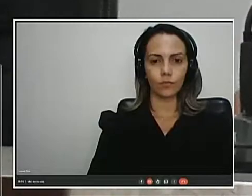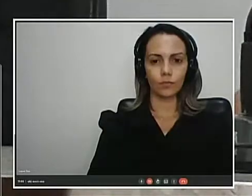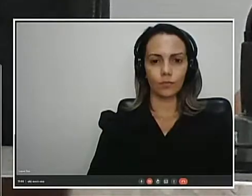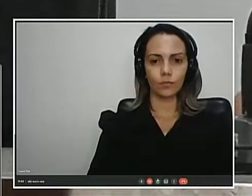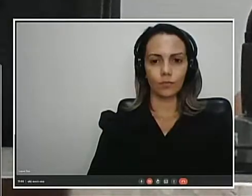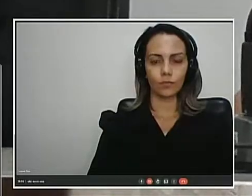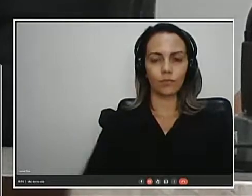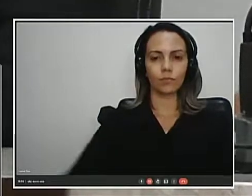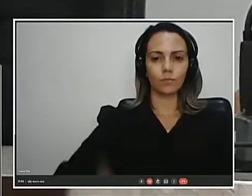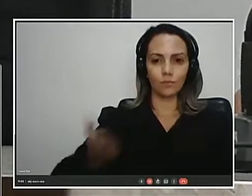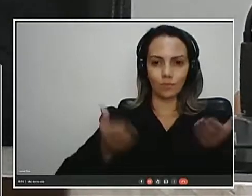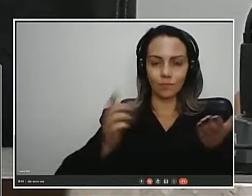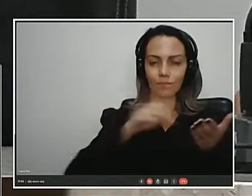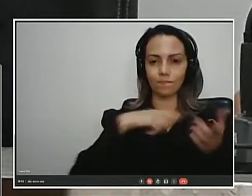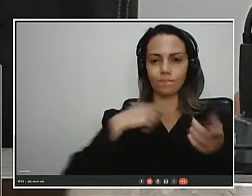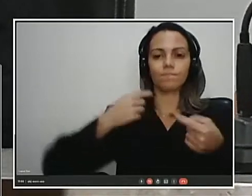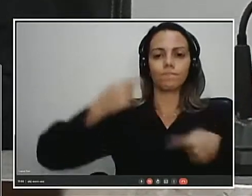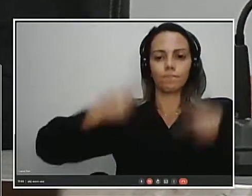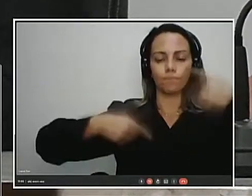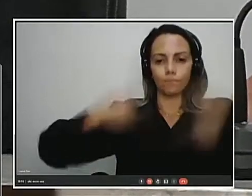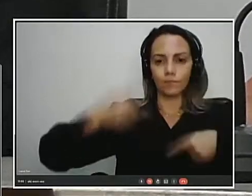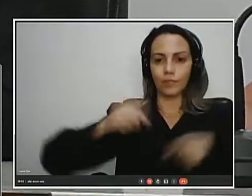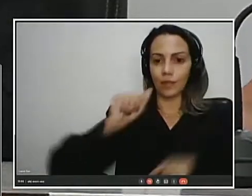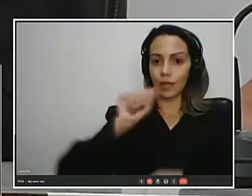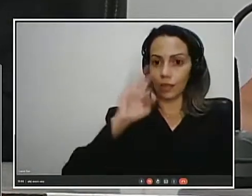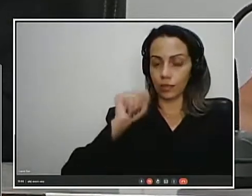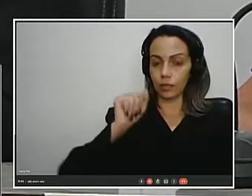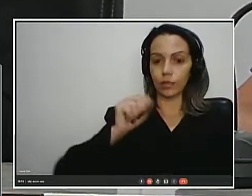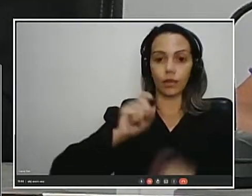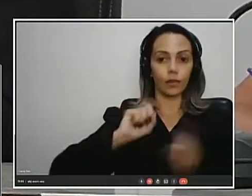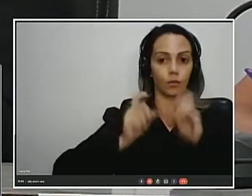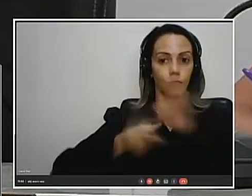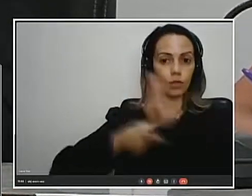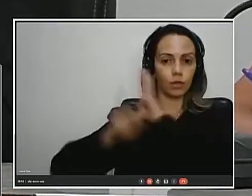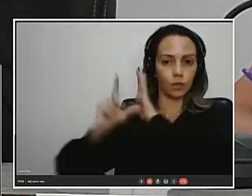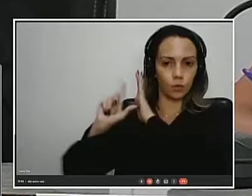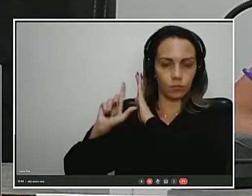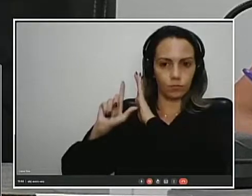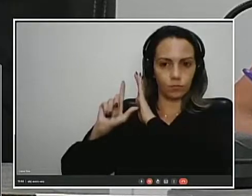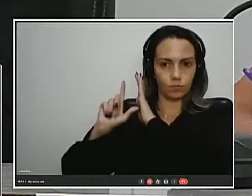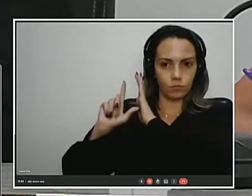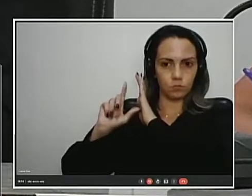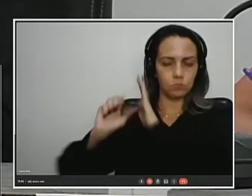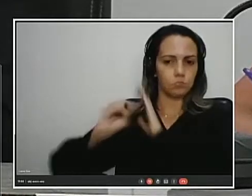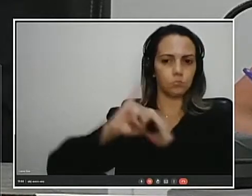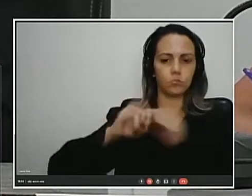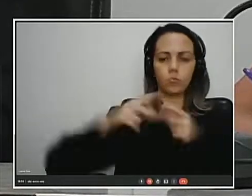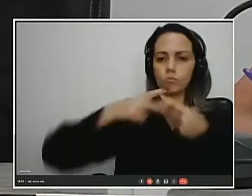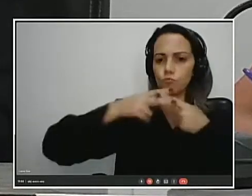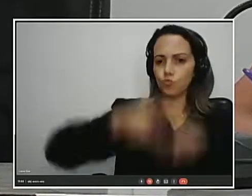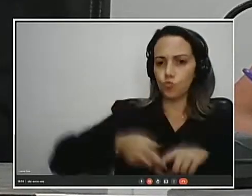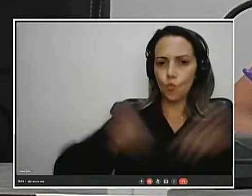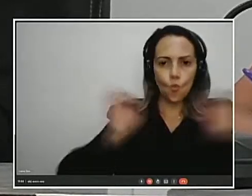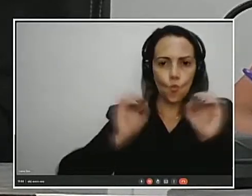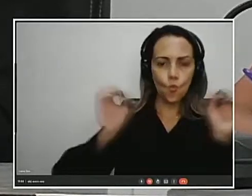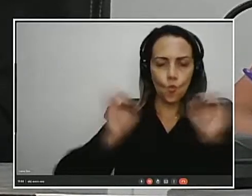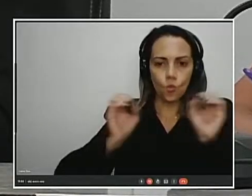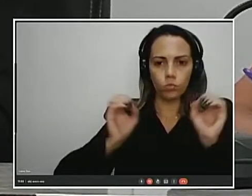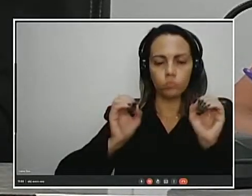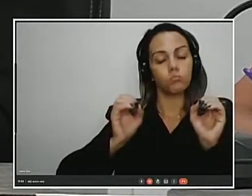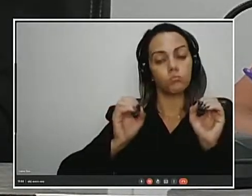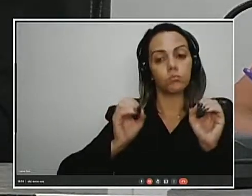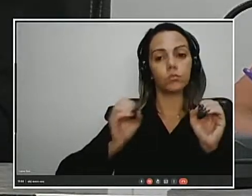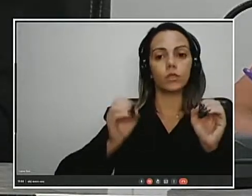Colocamos em discussão a ata da reunião anterior. Não havendo retificação ou impugnação, a mesa está